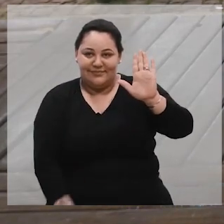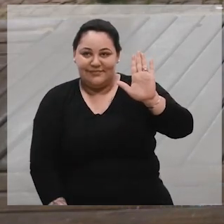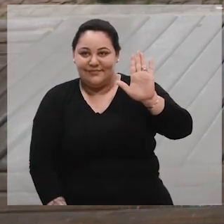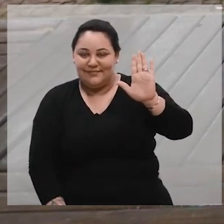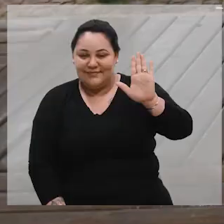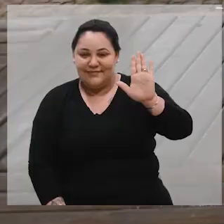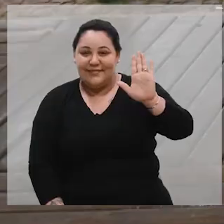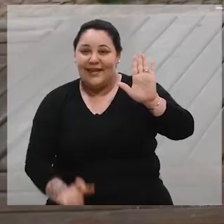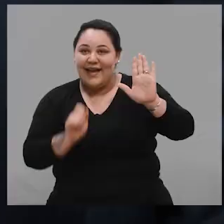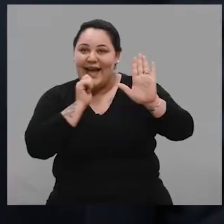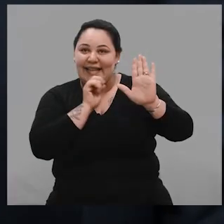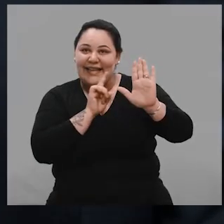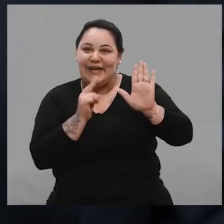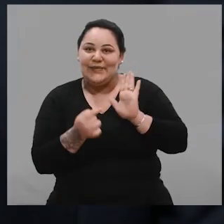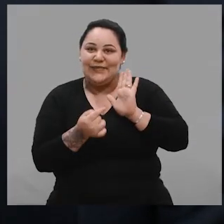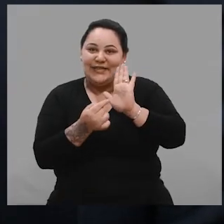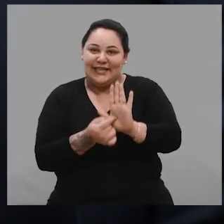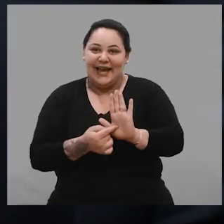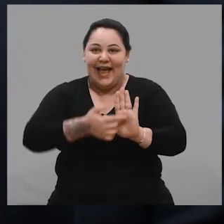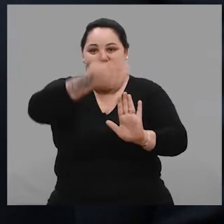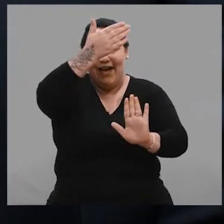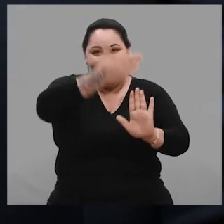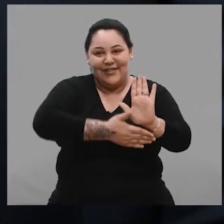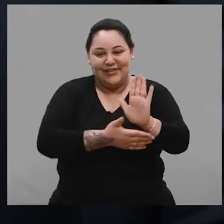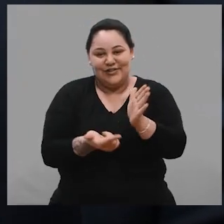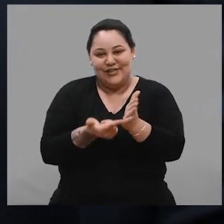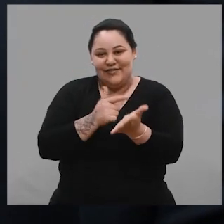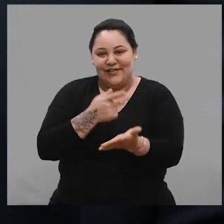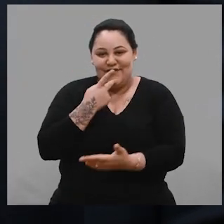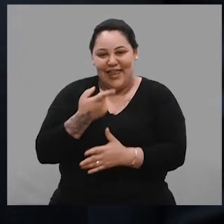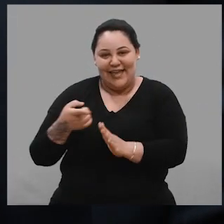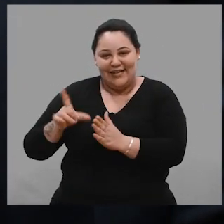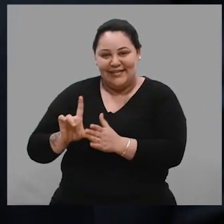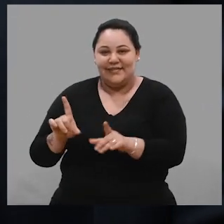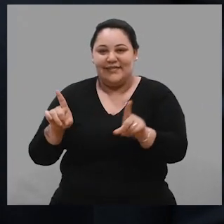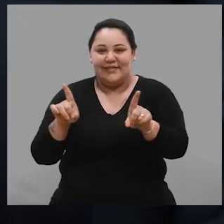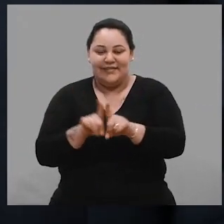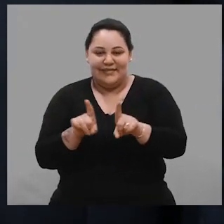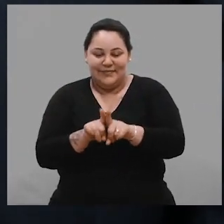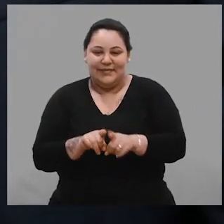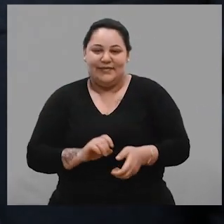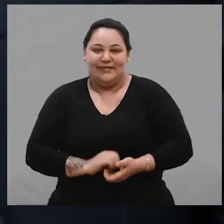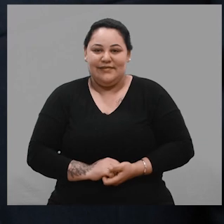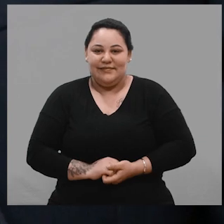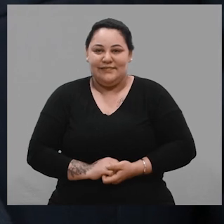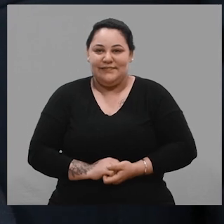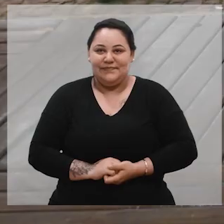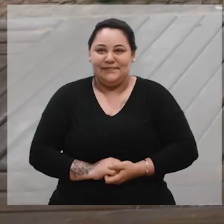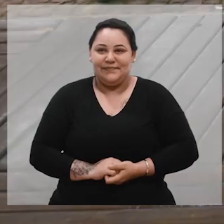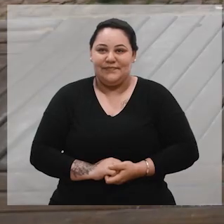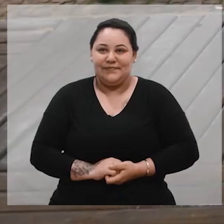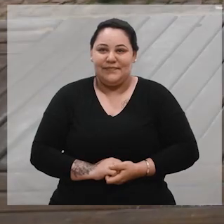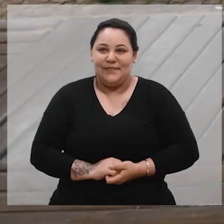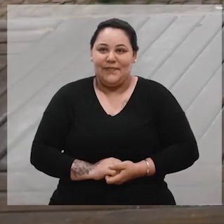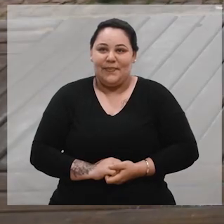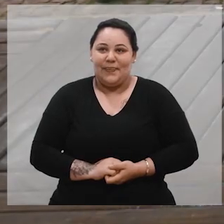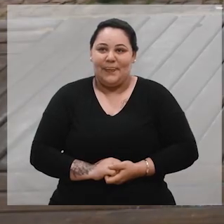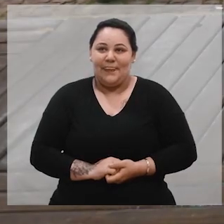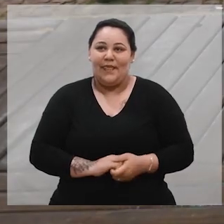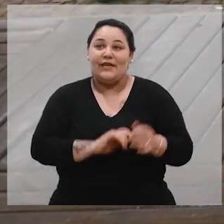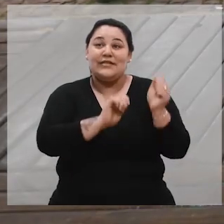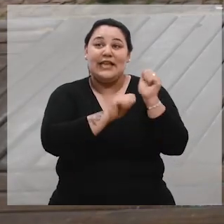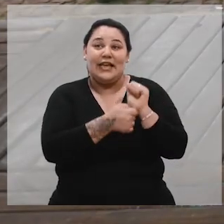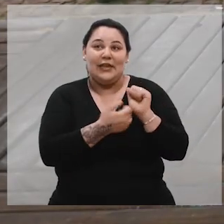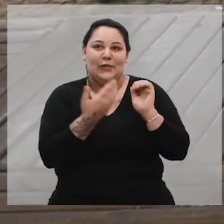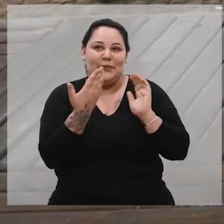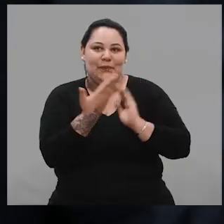E eu não mostrei ainda a capa do livro da Elô que eu citei anteriormente. Já vou mostrar aqui também, O Segredo